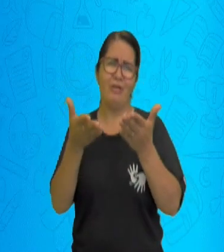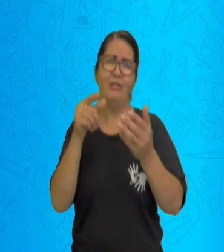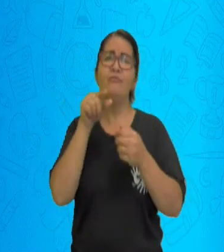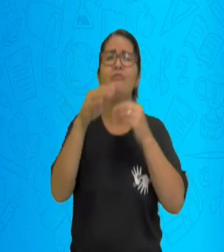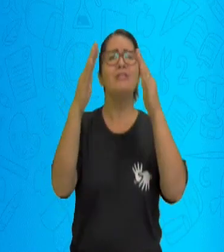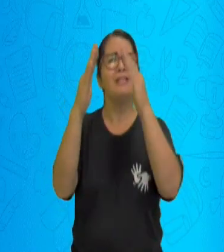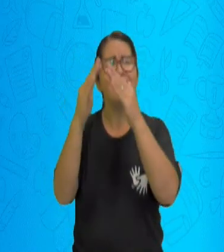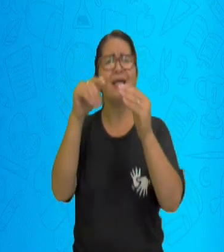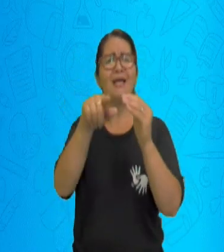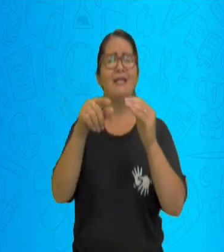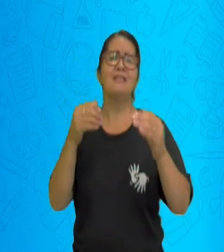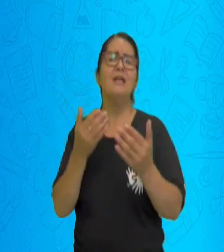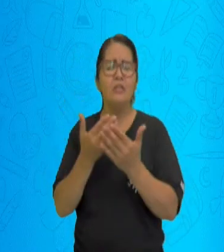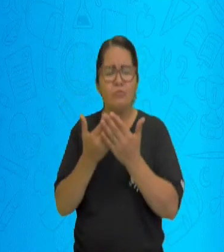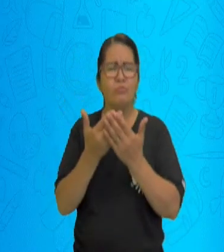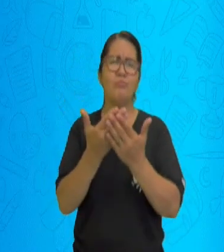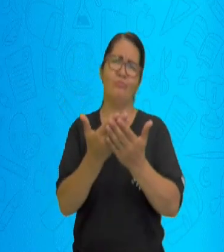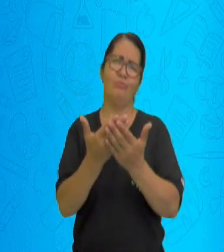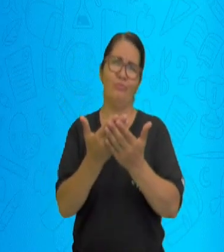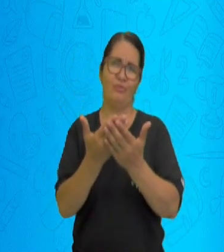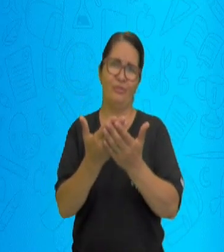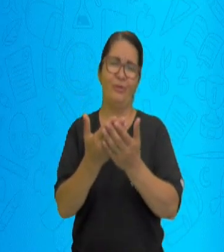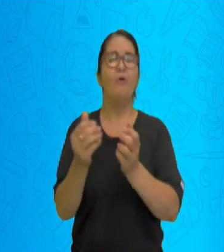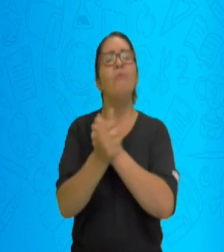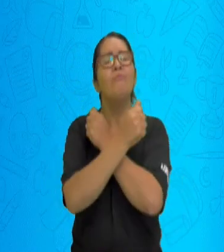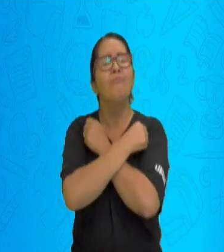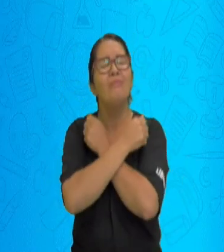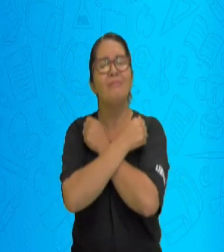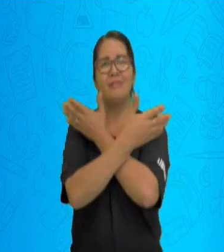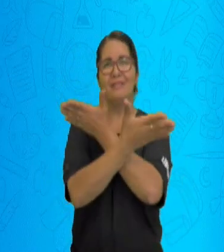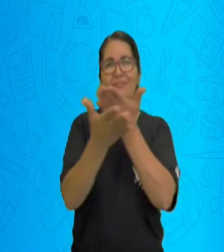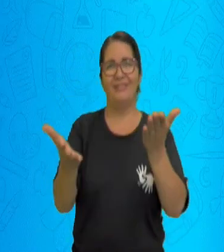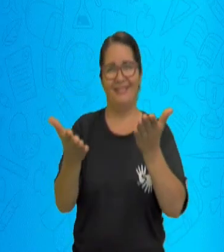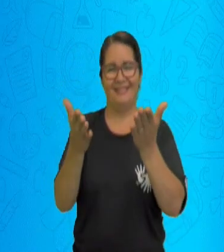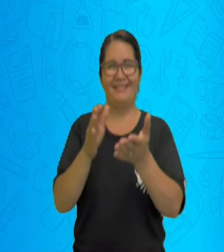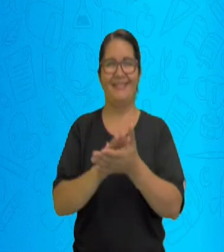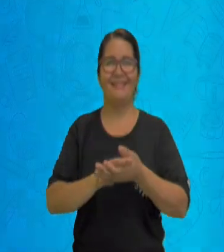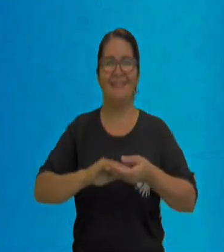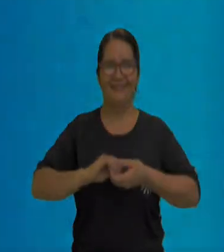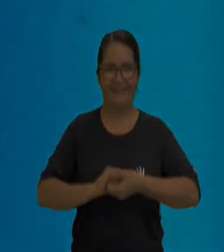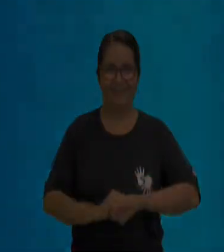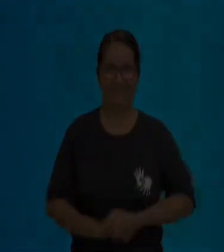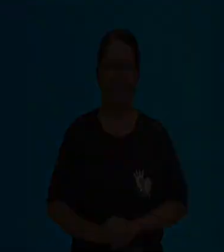casa. Estude. Um abraço e até a próxima aula.